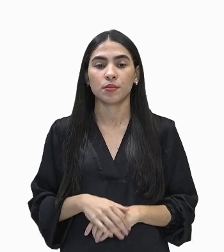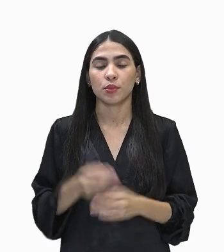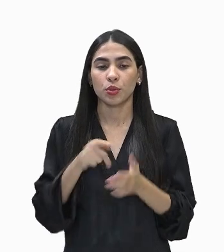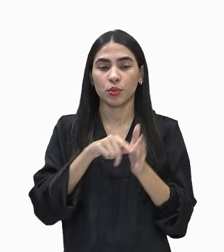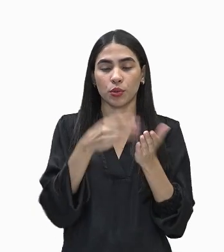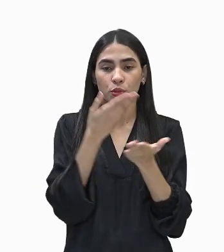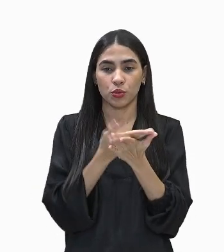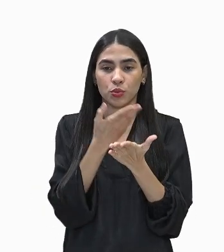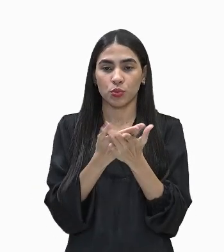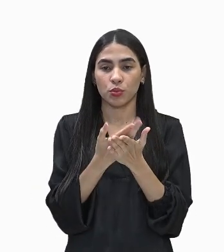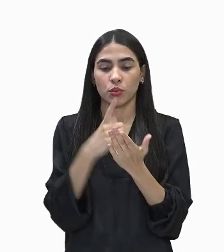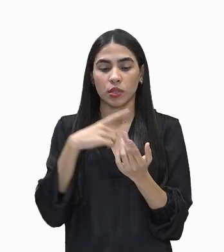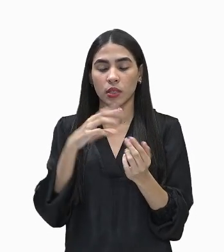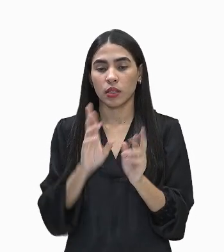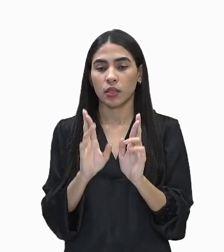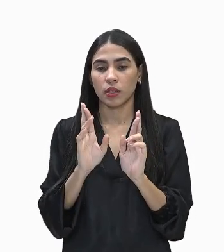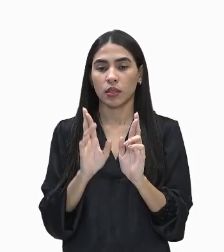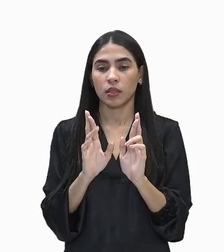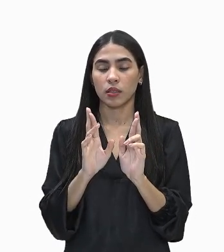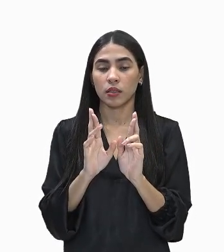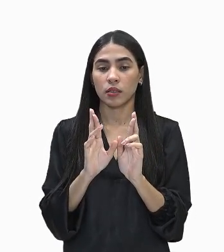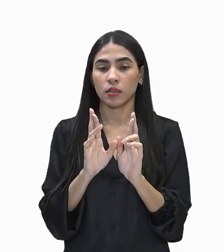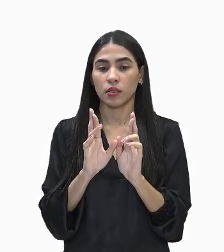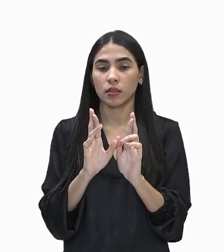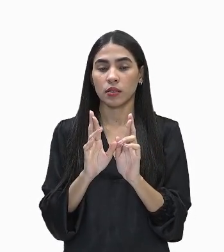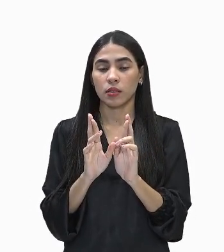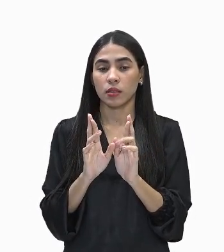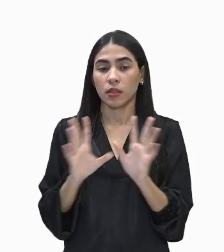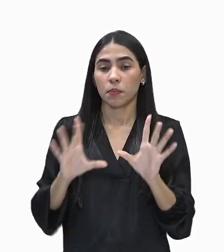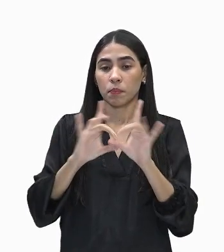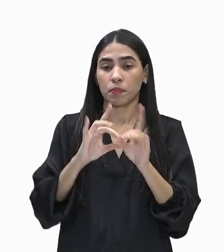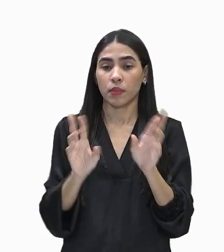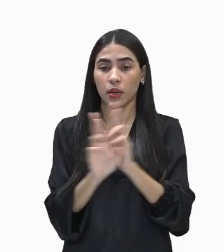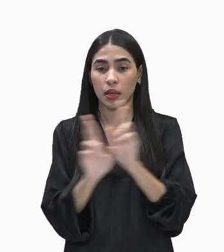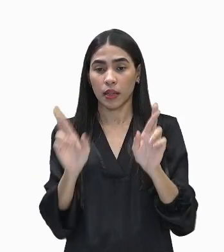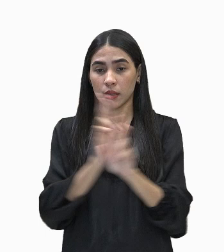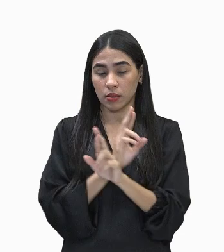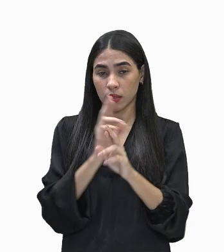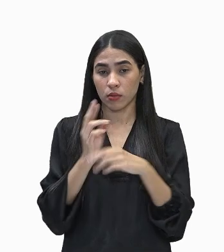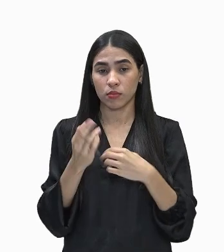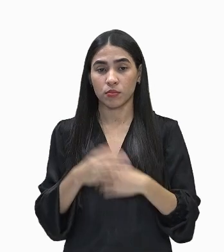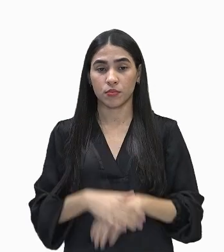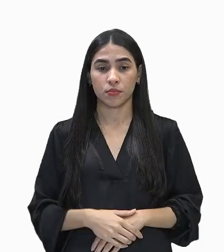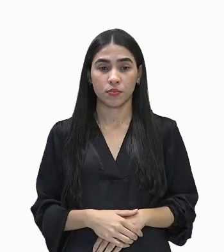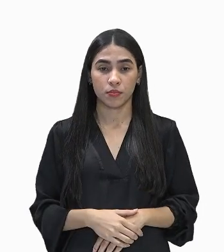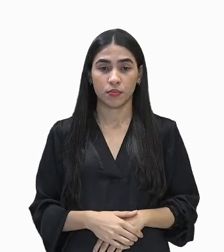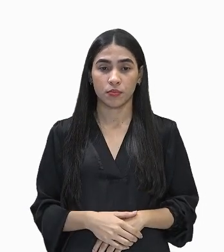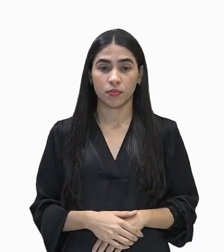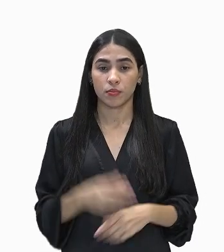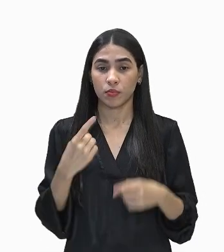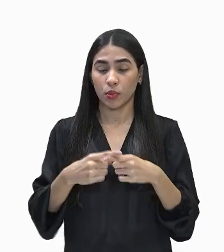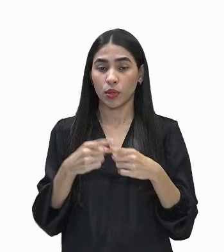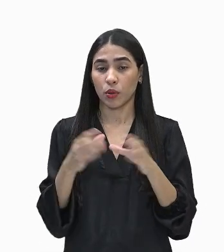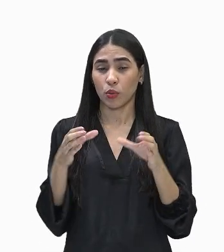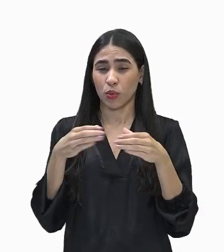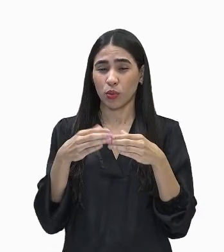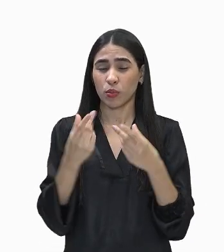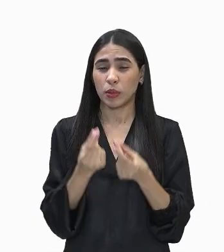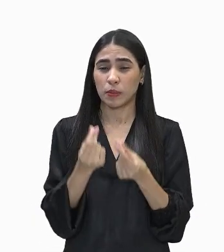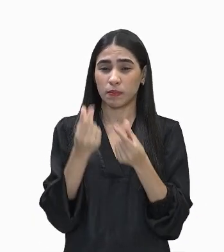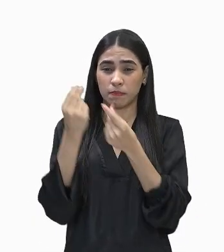com uma curiosidade da evolução desses indivíduos, por serem um grupo muito